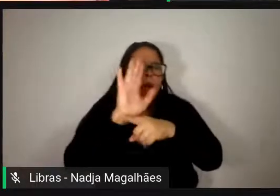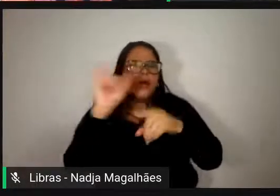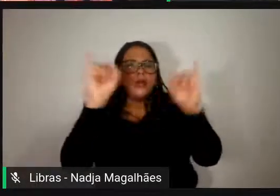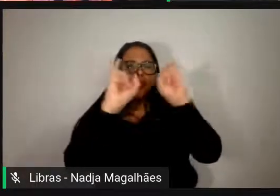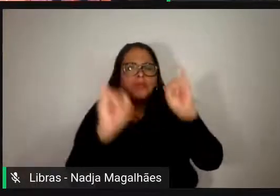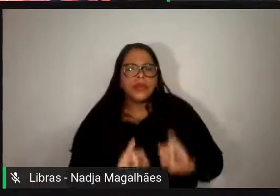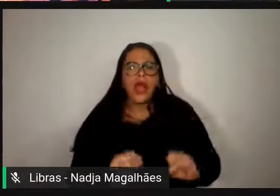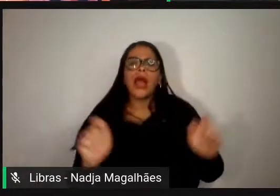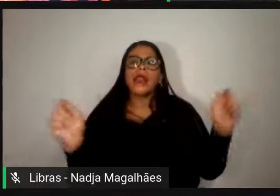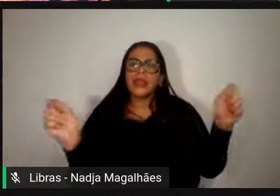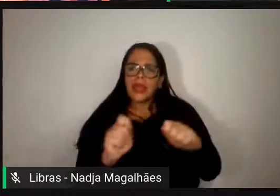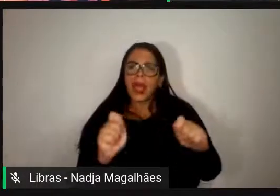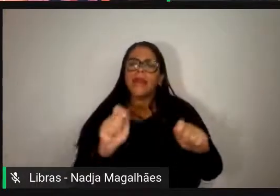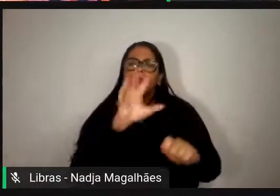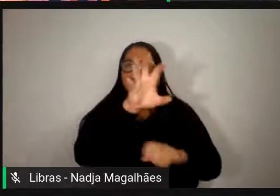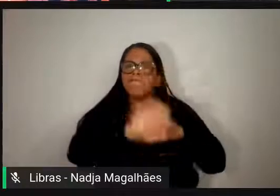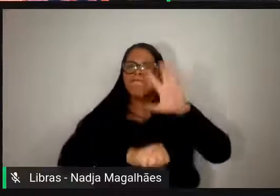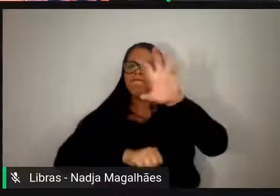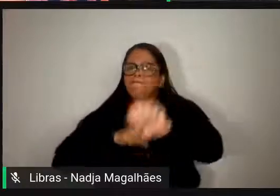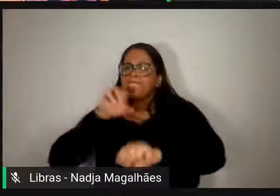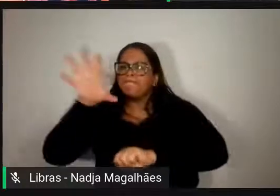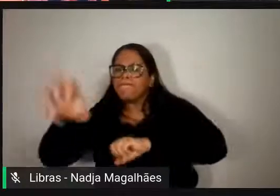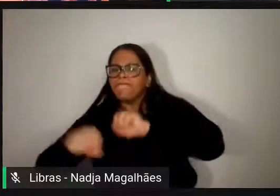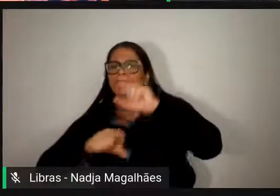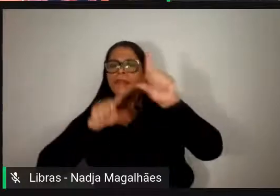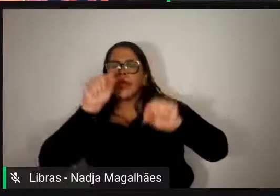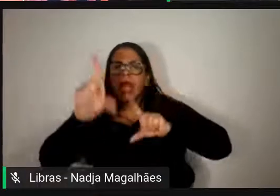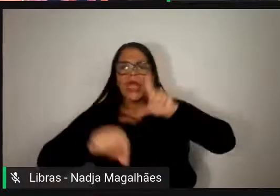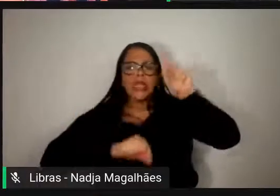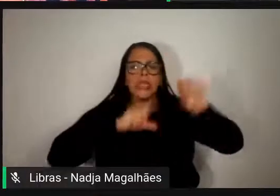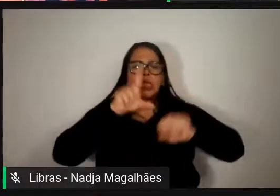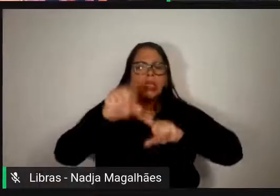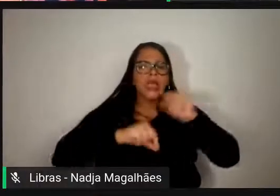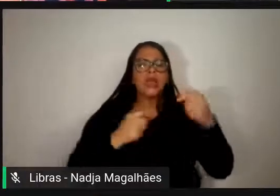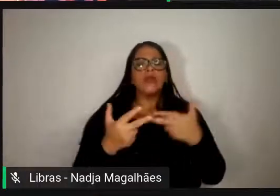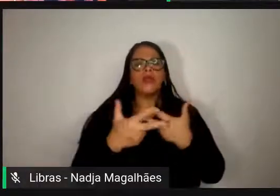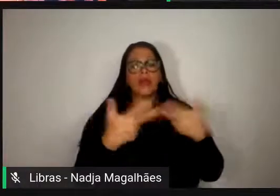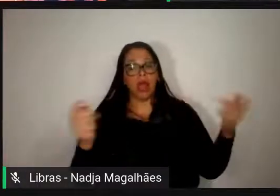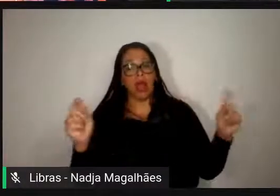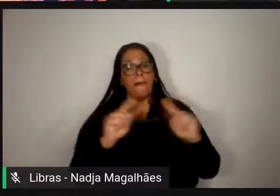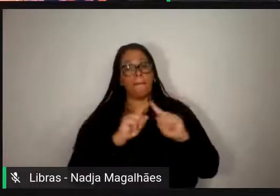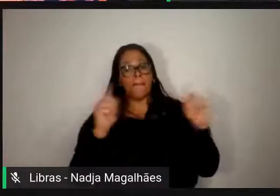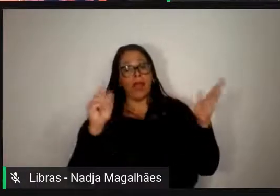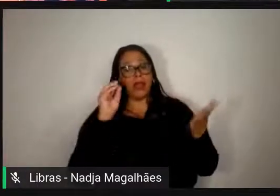não. Embora a minoria possua regras